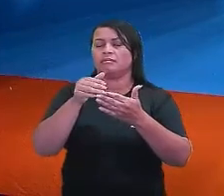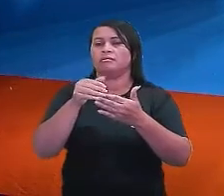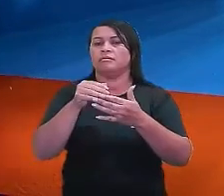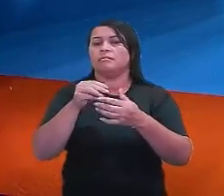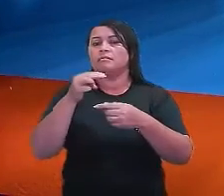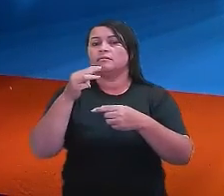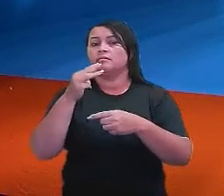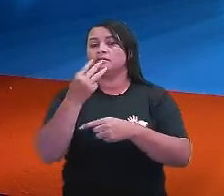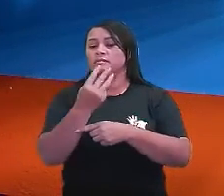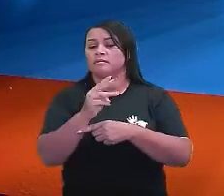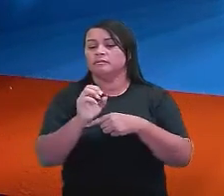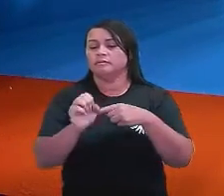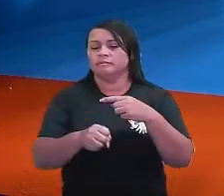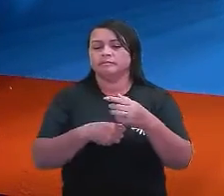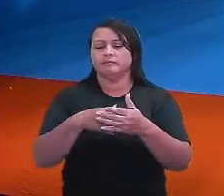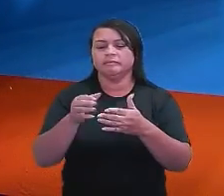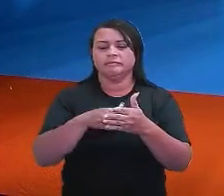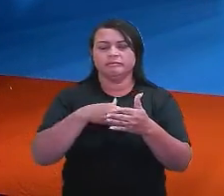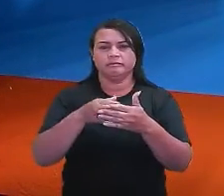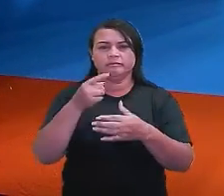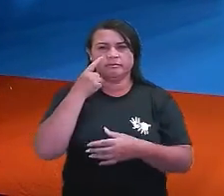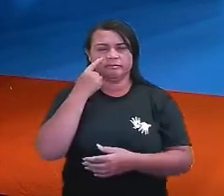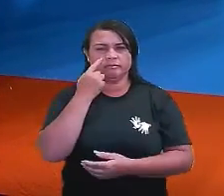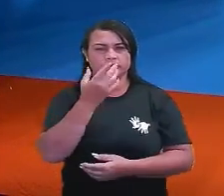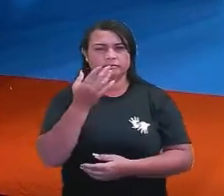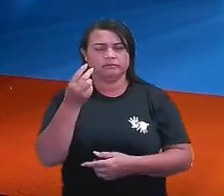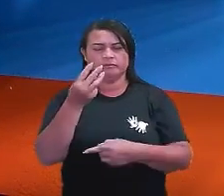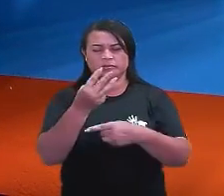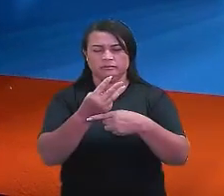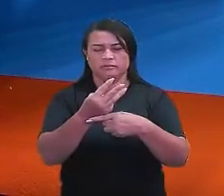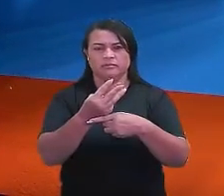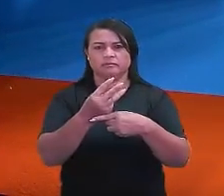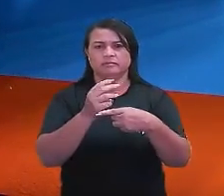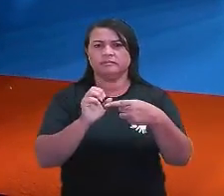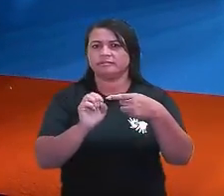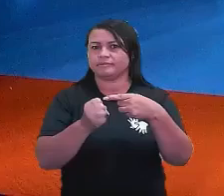partes pintadas. Então, a parte que representa o verde é